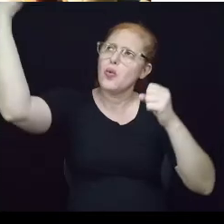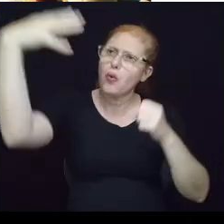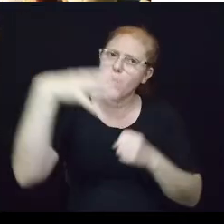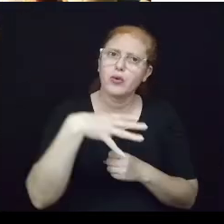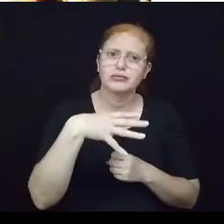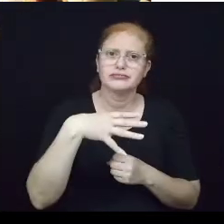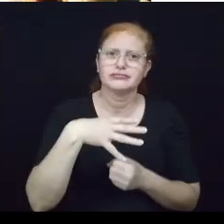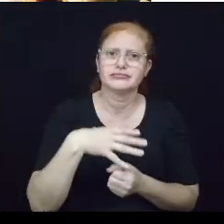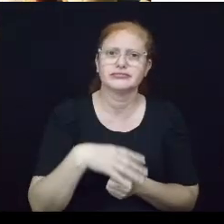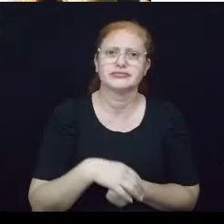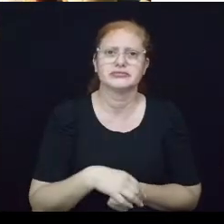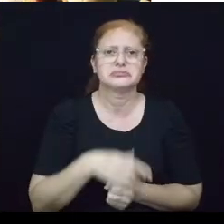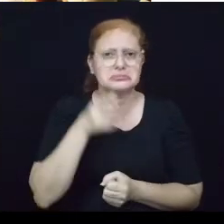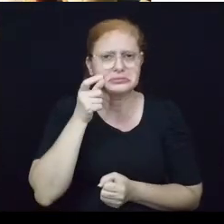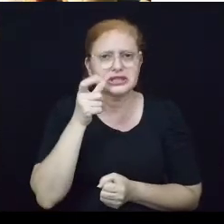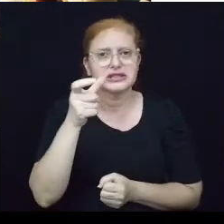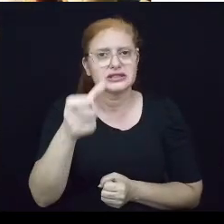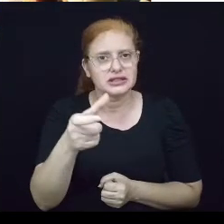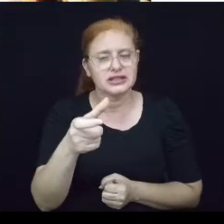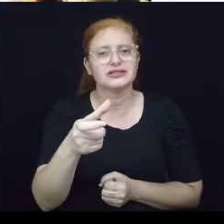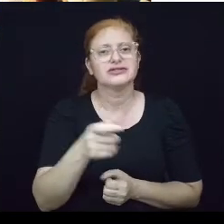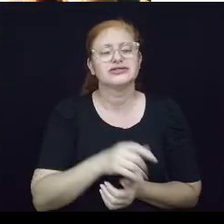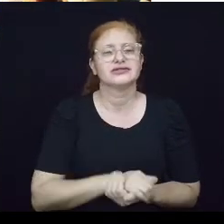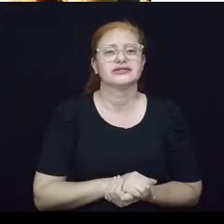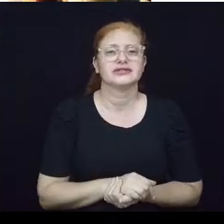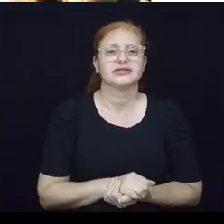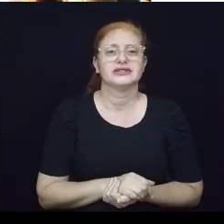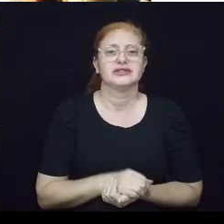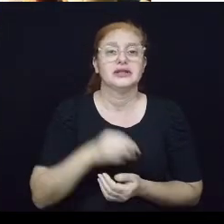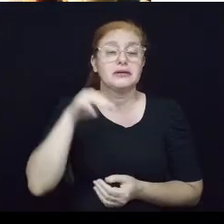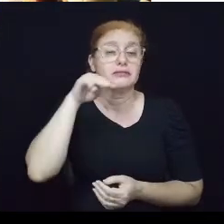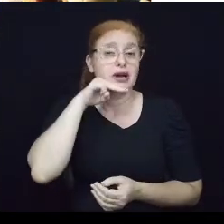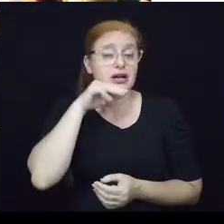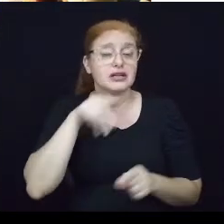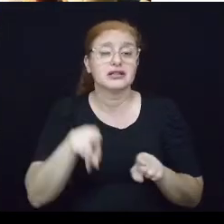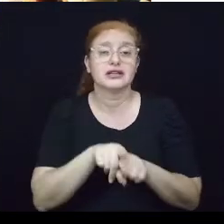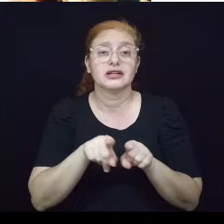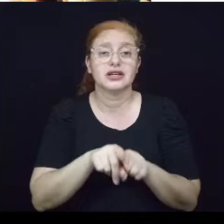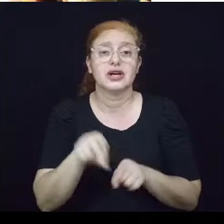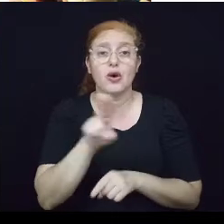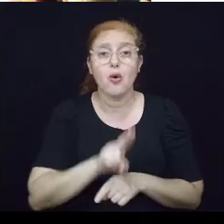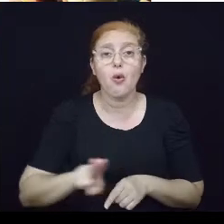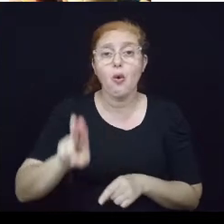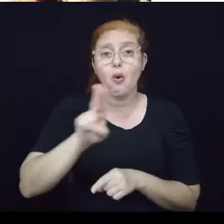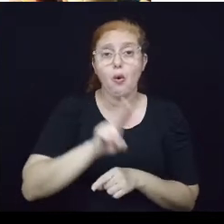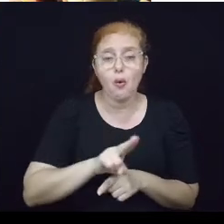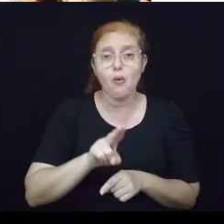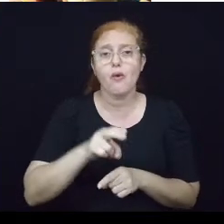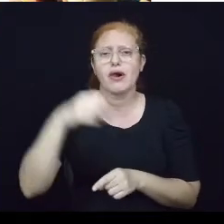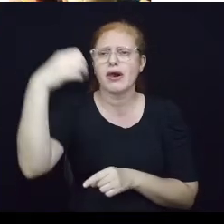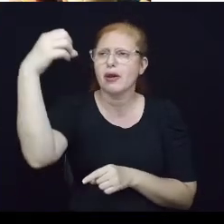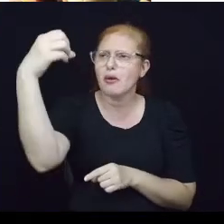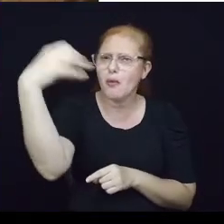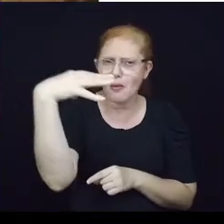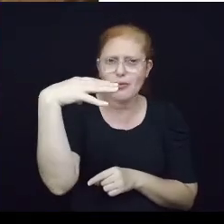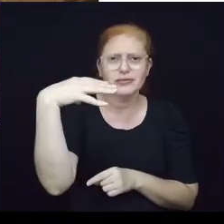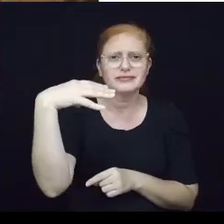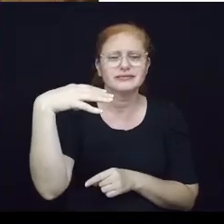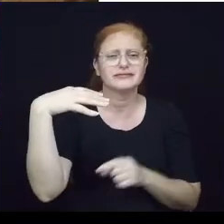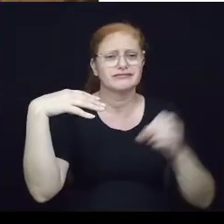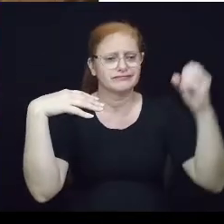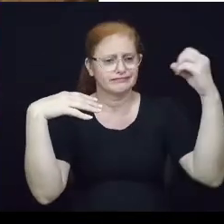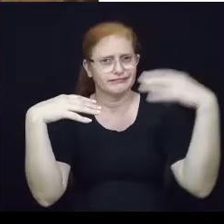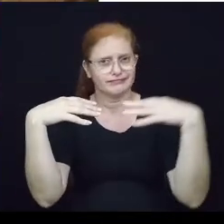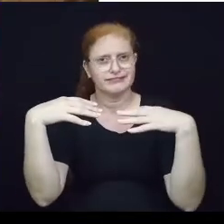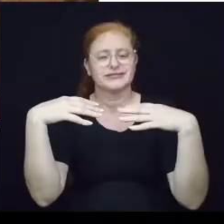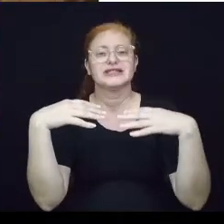interessante sobre os objetos. E o Mauro também usa essas luminárias, né? Até no ensejo